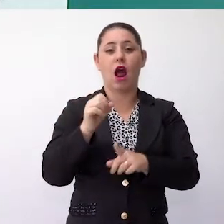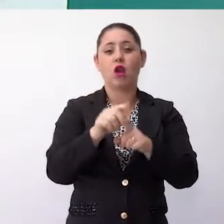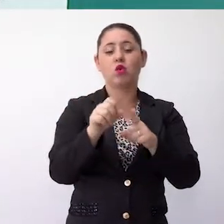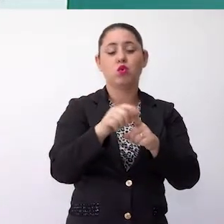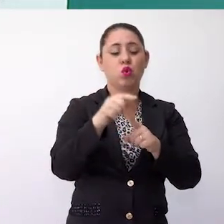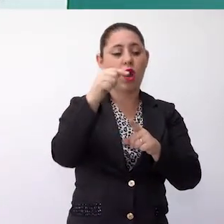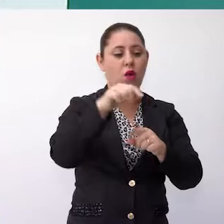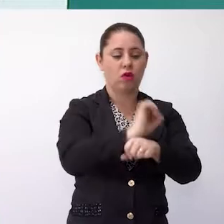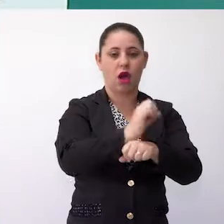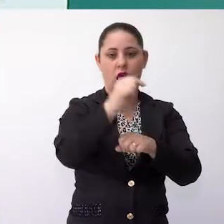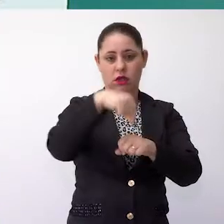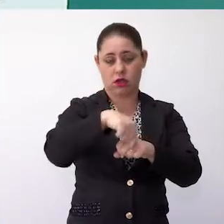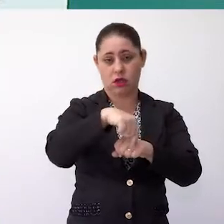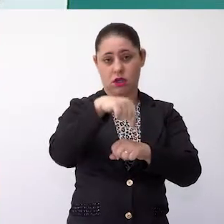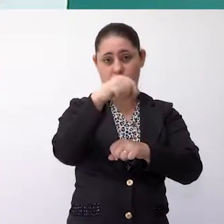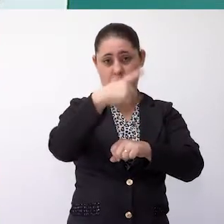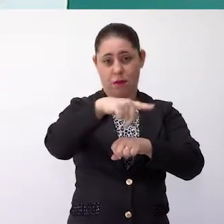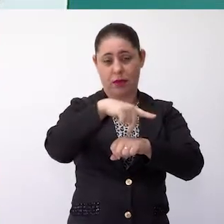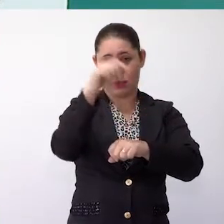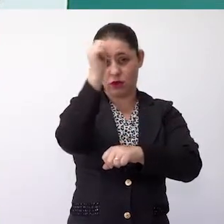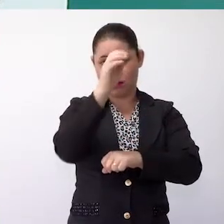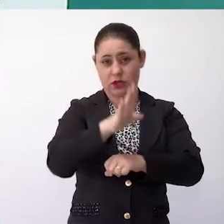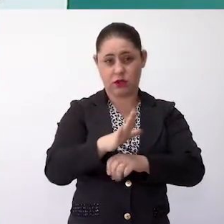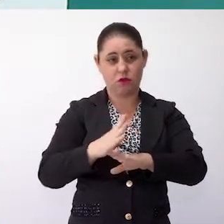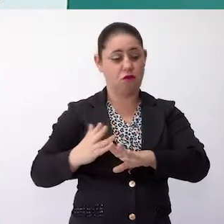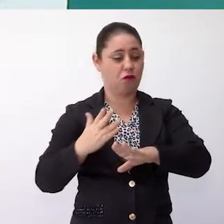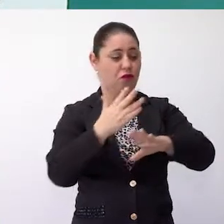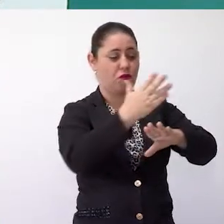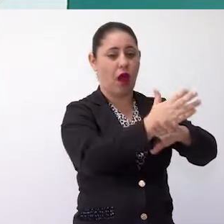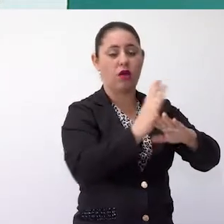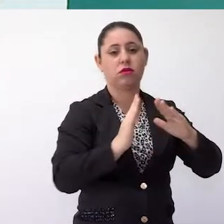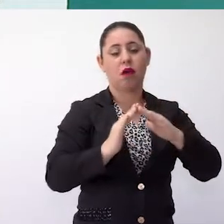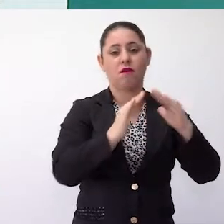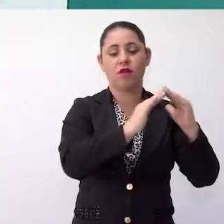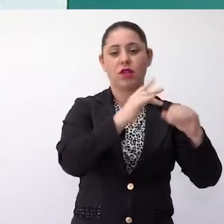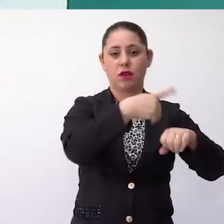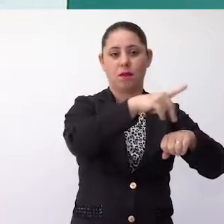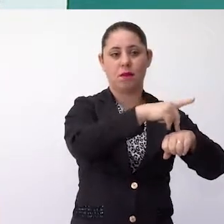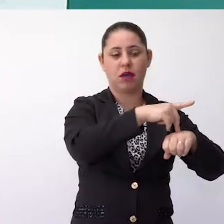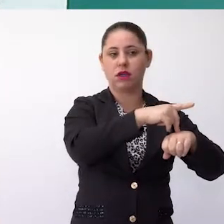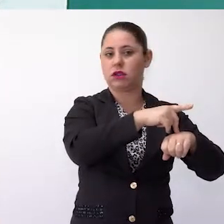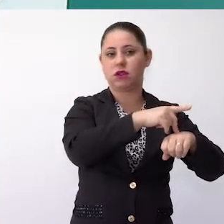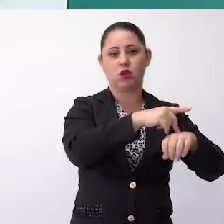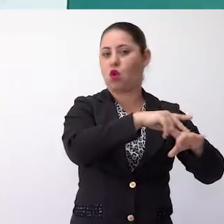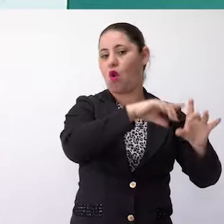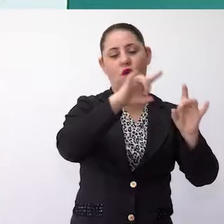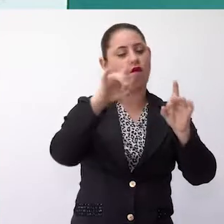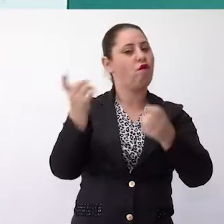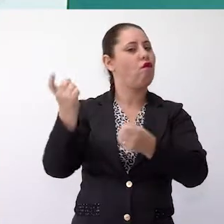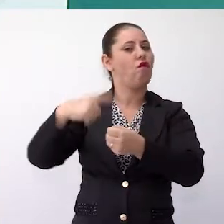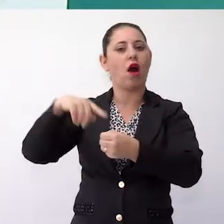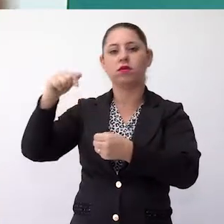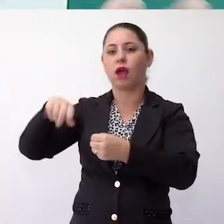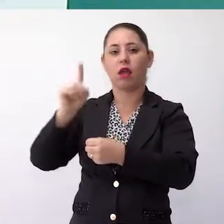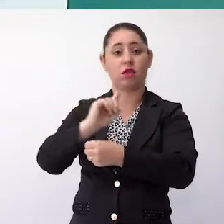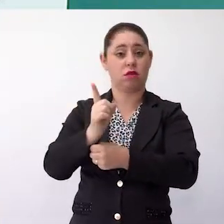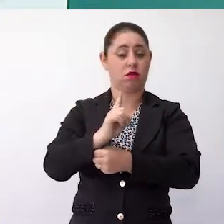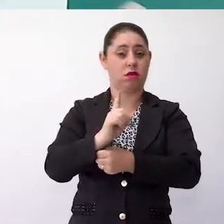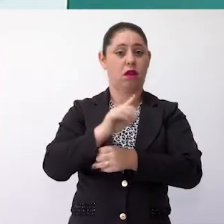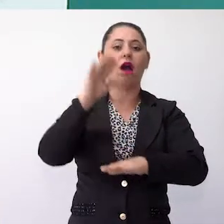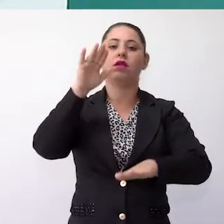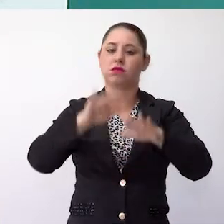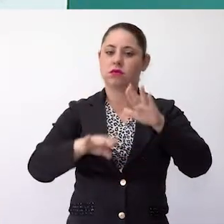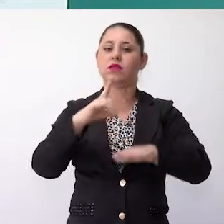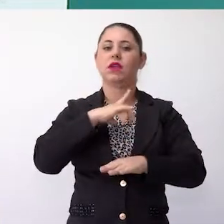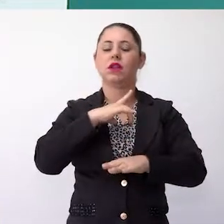no Brasil, né, e vai até o país vizinho e não devolve mais. E aí, por algumas vezes,